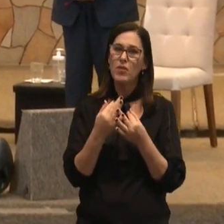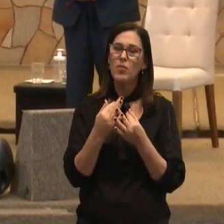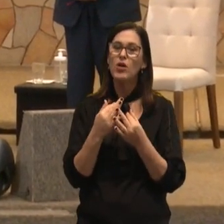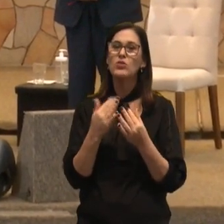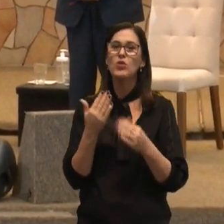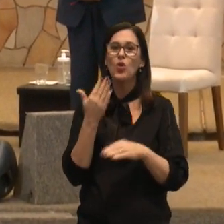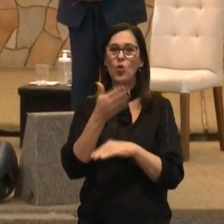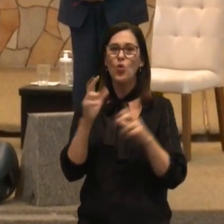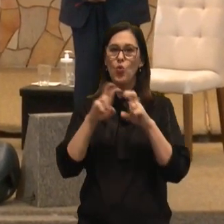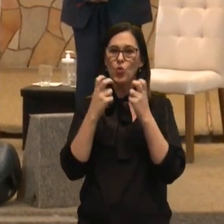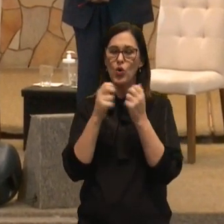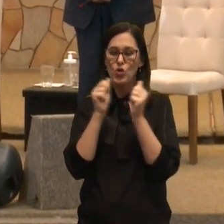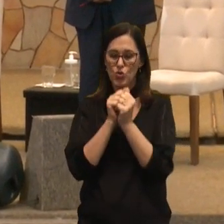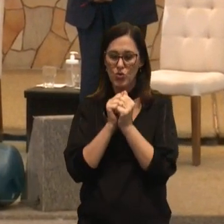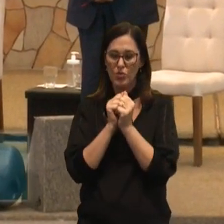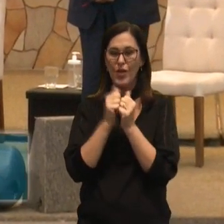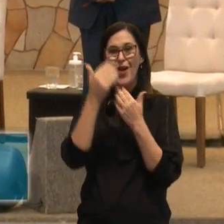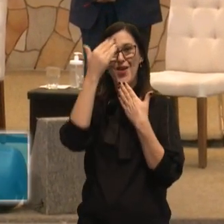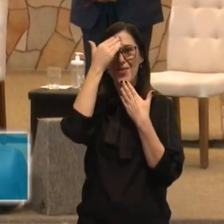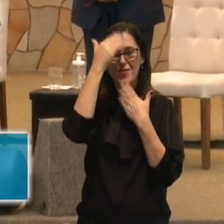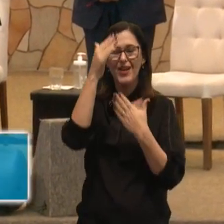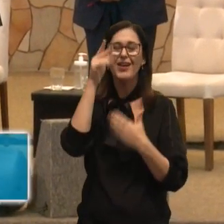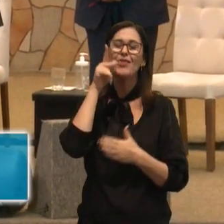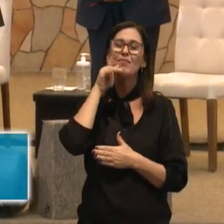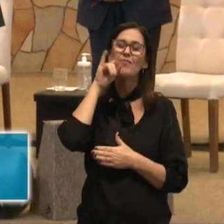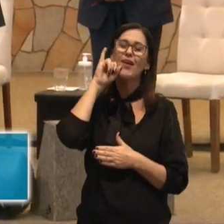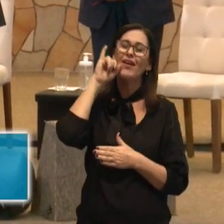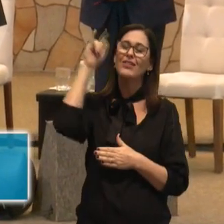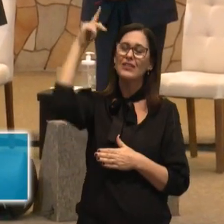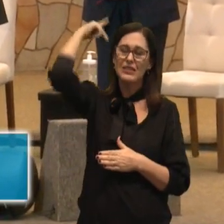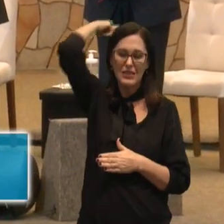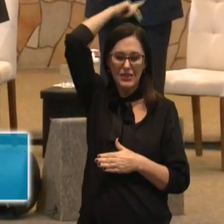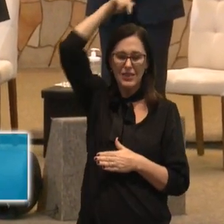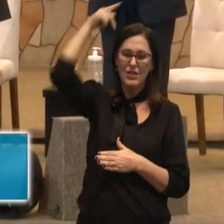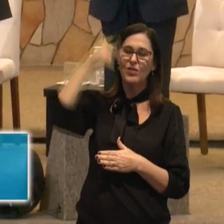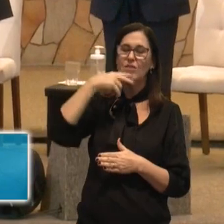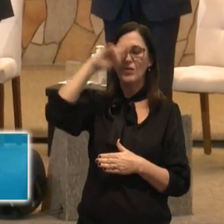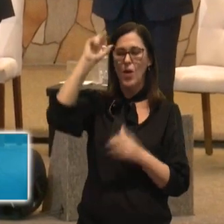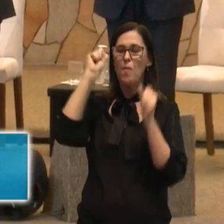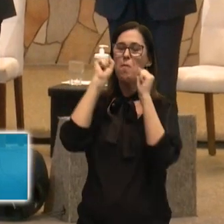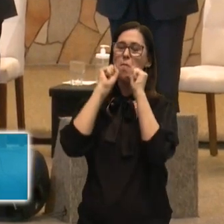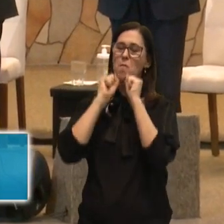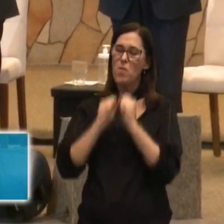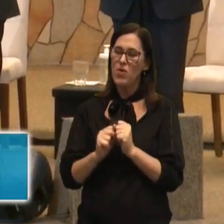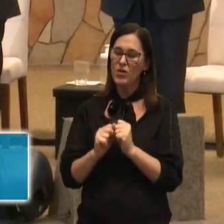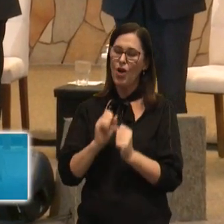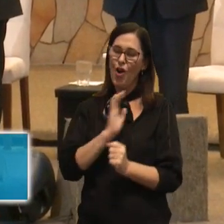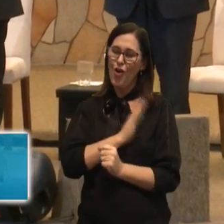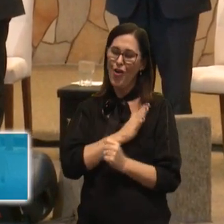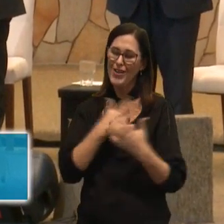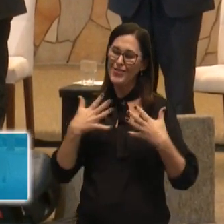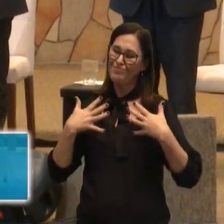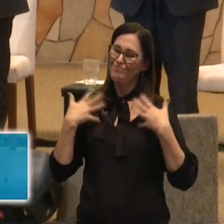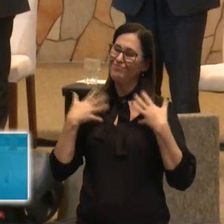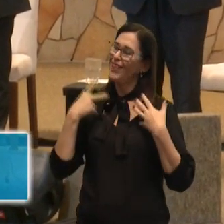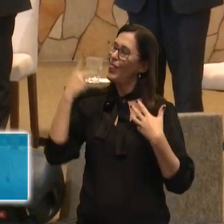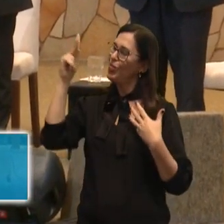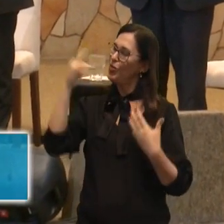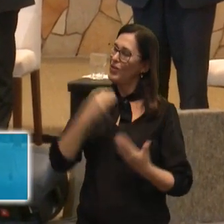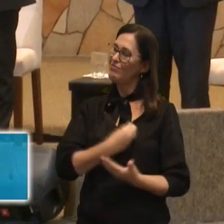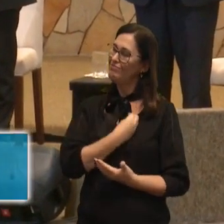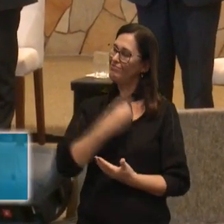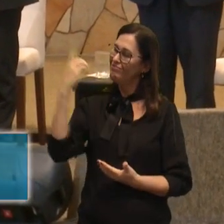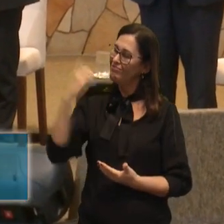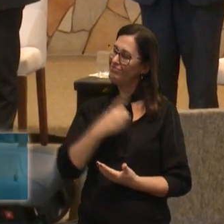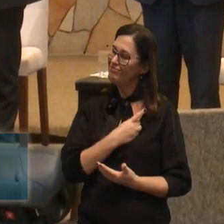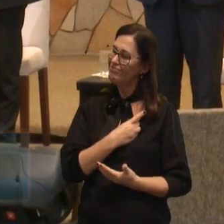e cultuar conosco. Muito obrigado, Pai querido, santo é o Senhor, poderoso, nosso coração se alegra em Tua presença,